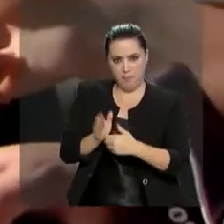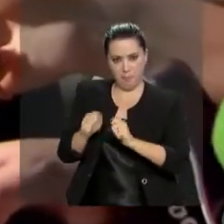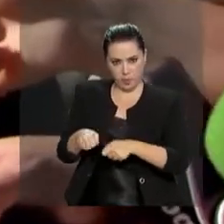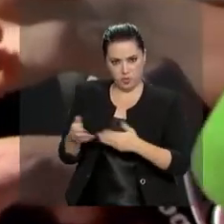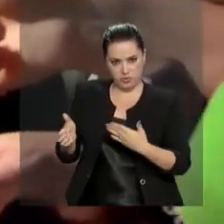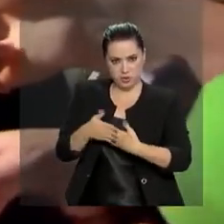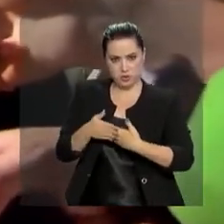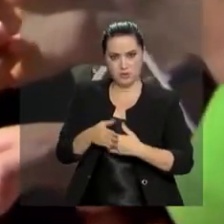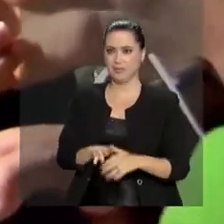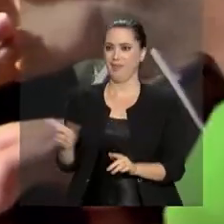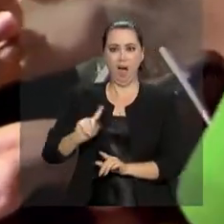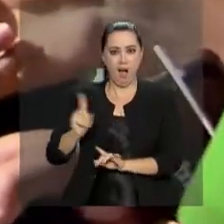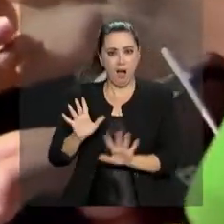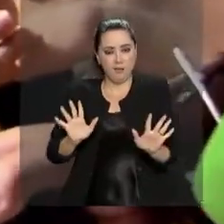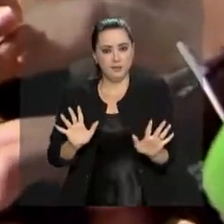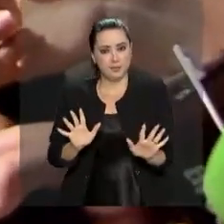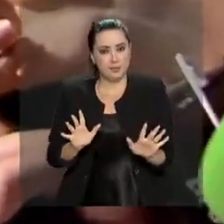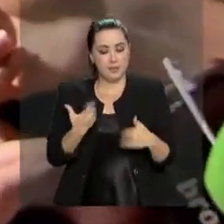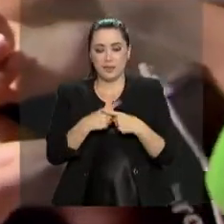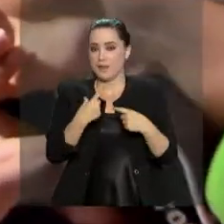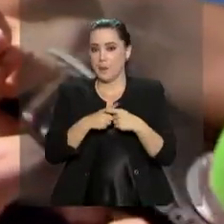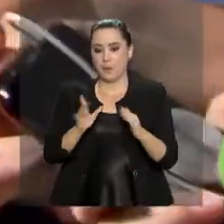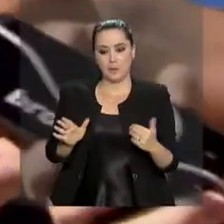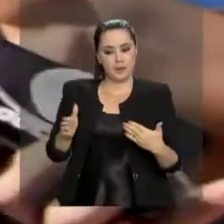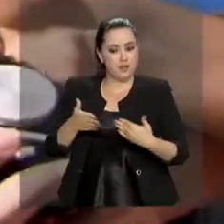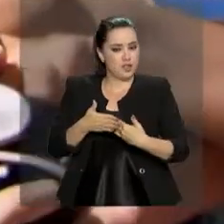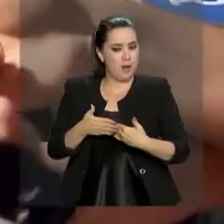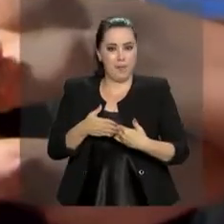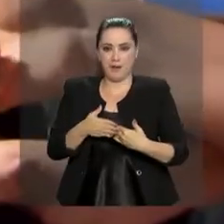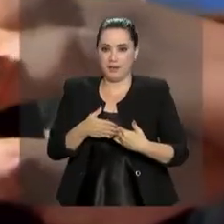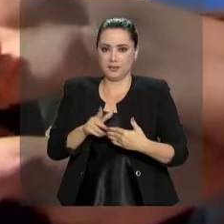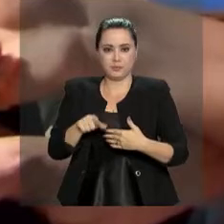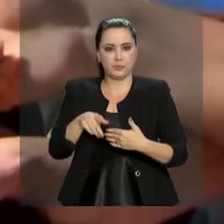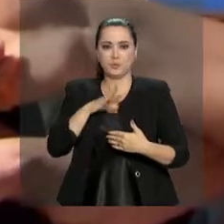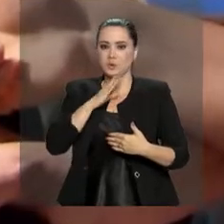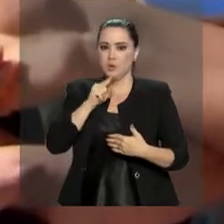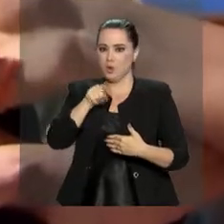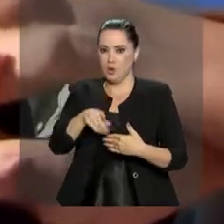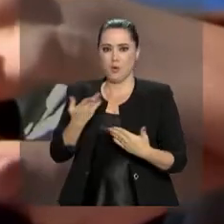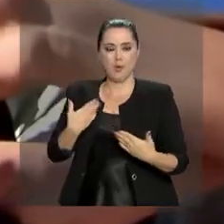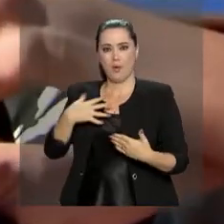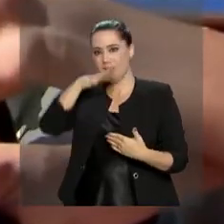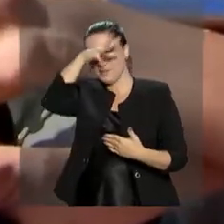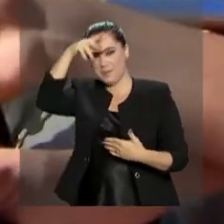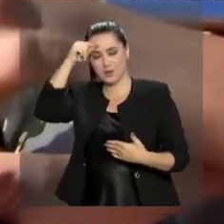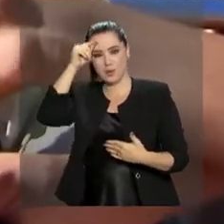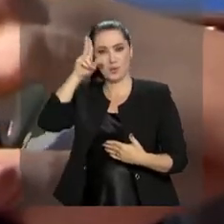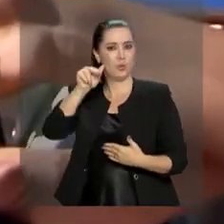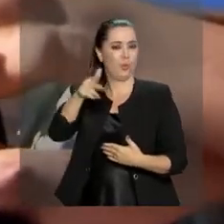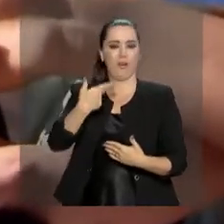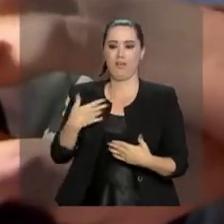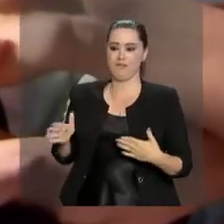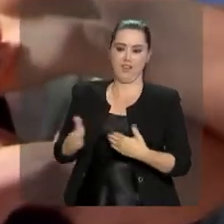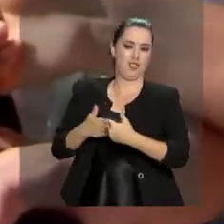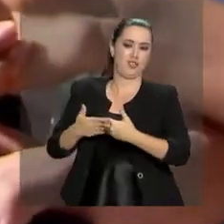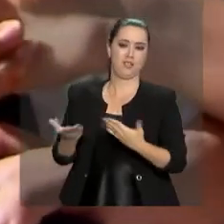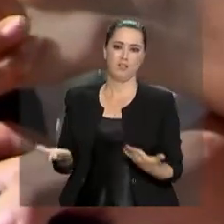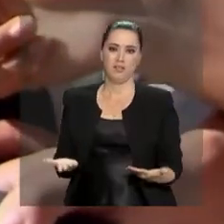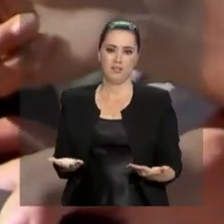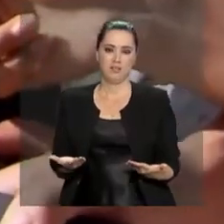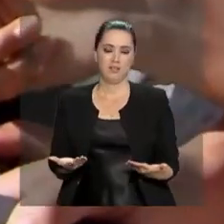não até porque é esse fechamento da fronteira quem conhece a fronteira da amazônia sabe que não vai fechar então